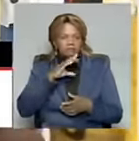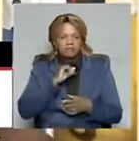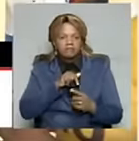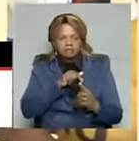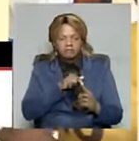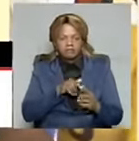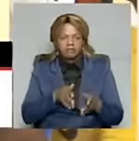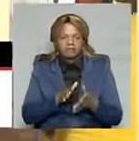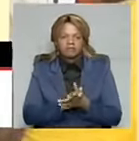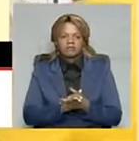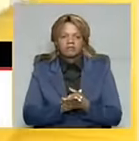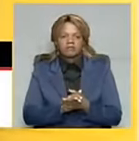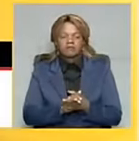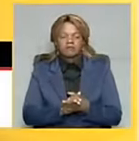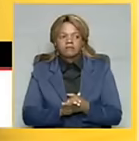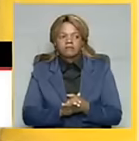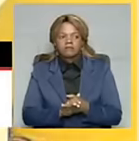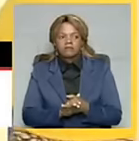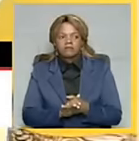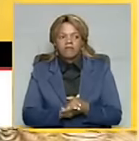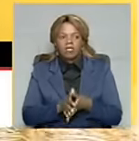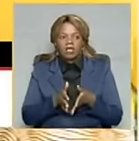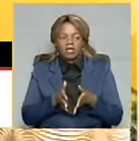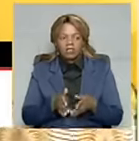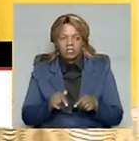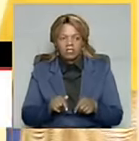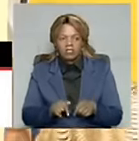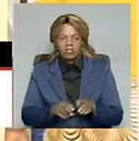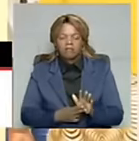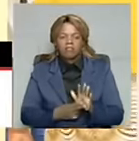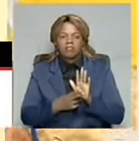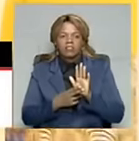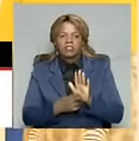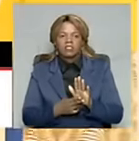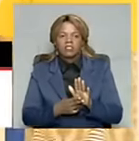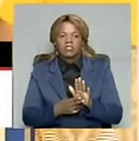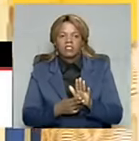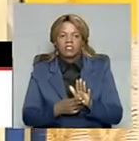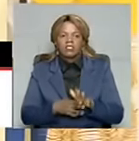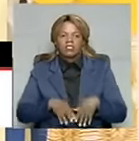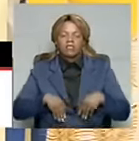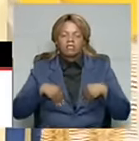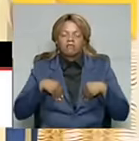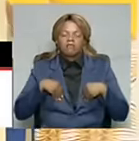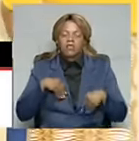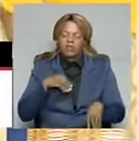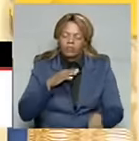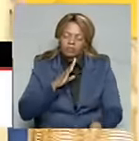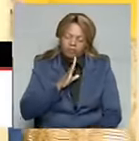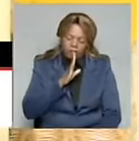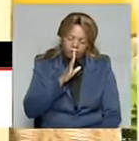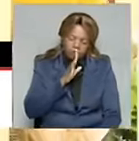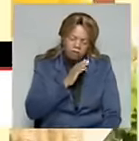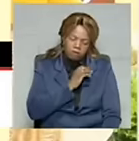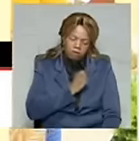Justino Randanga, Luciana Randanga, aqui a manifestar exatamente este sentimento de